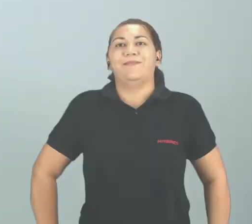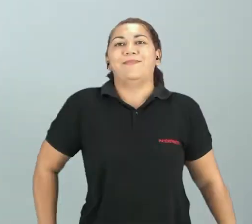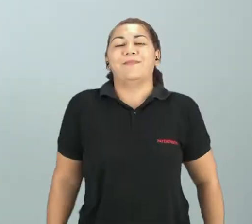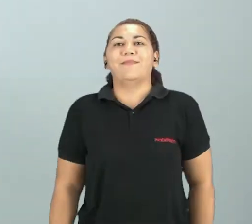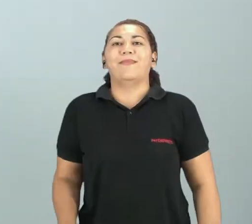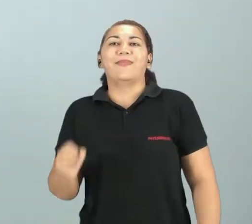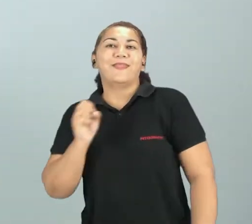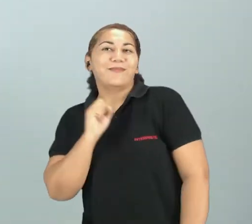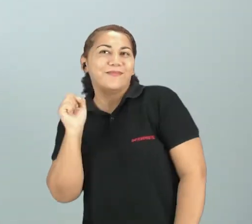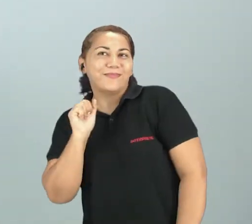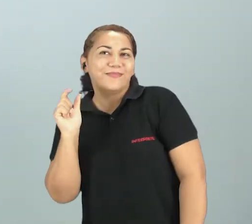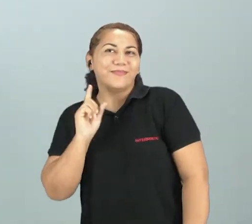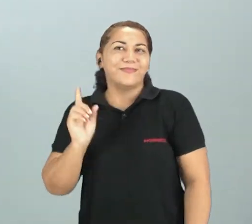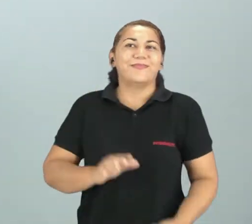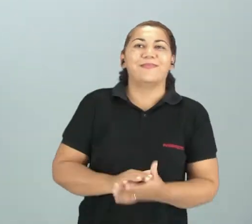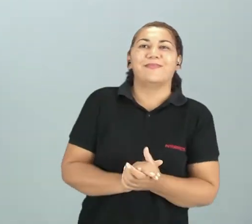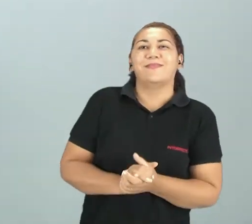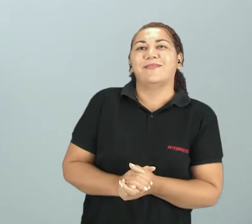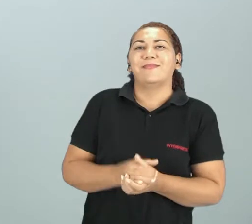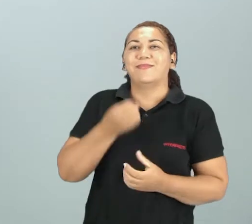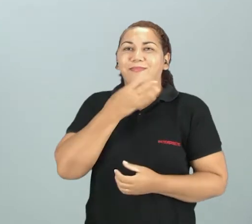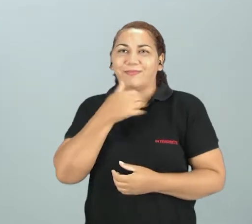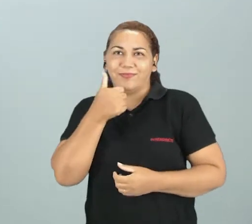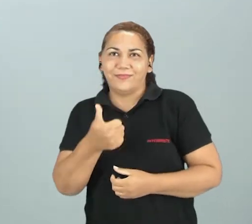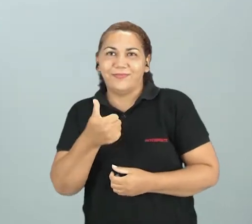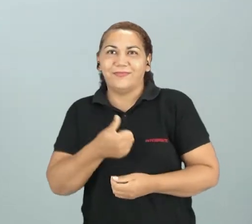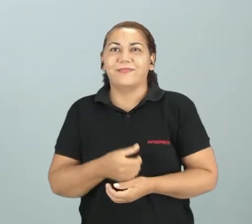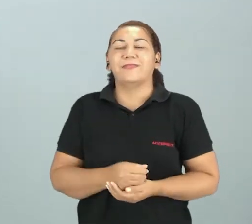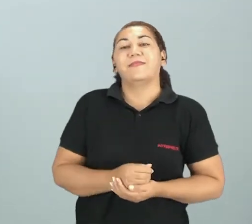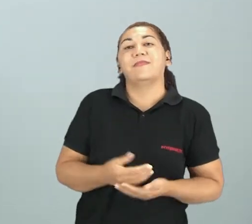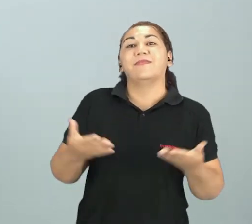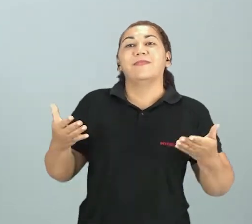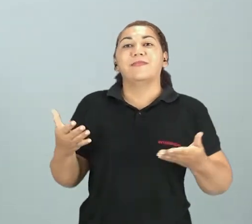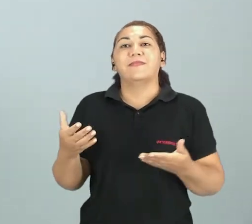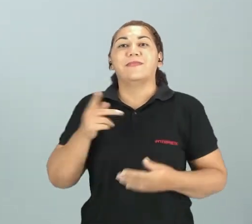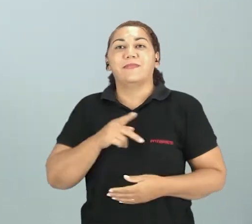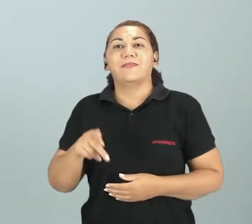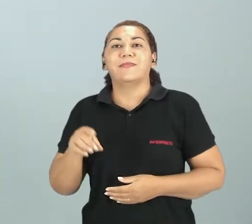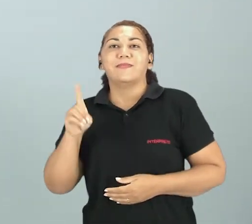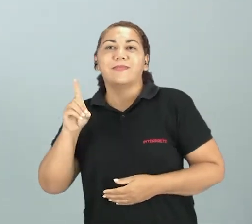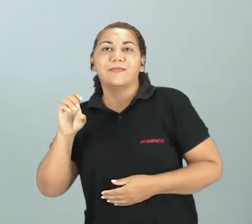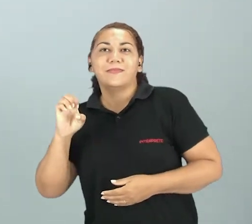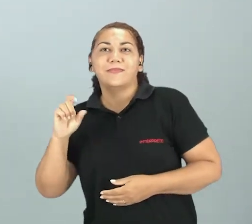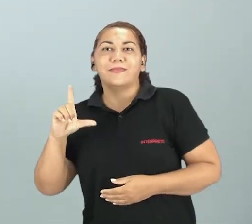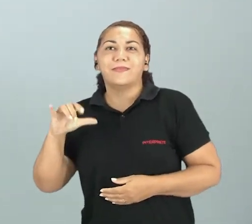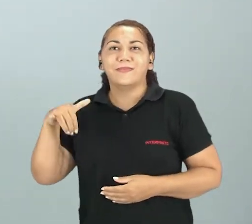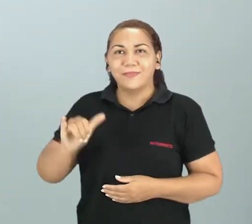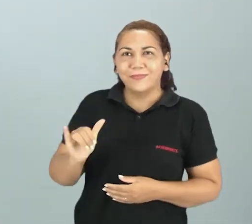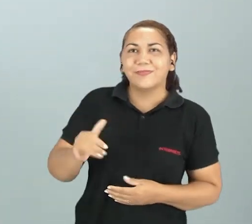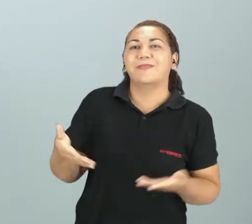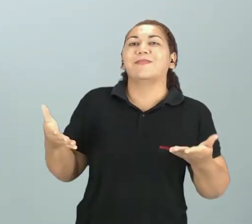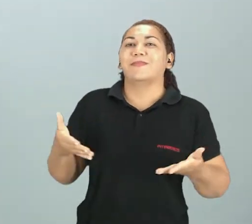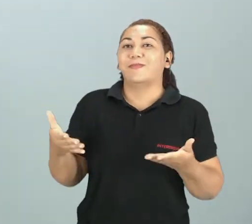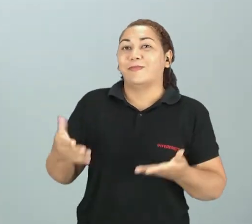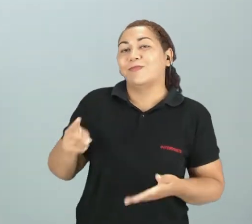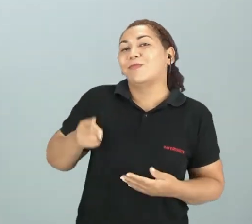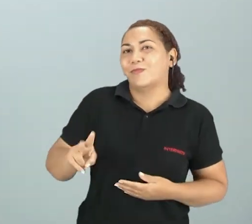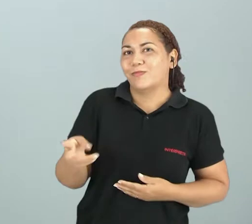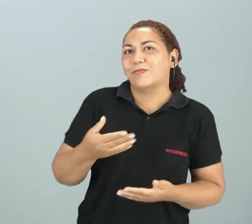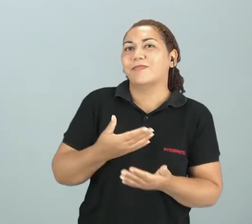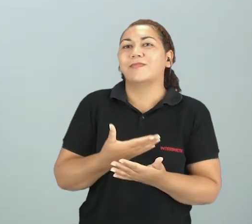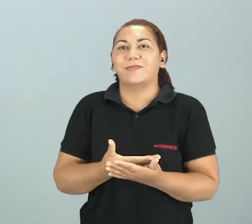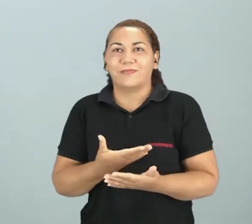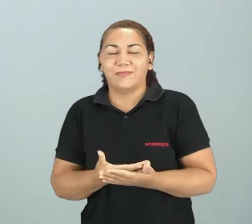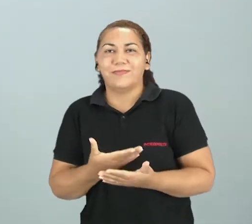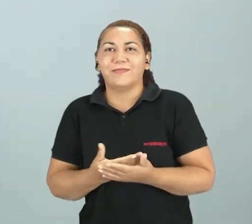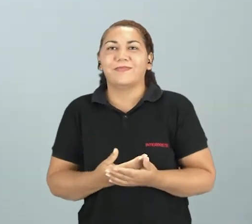Olá pessoal, tudo bem? Sou a professora Deli e hoje vamos continuar nossa aula sobre variações linguísticas e entender por